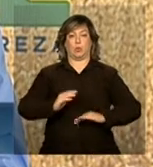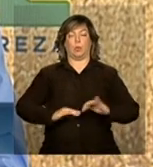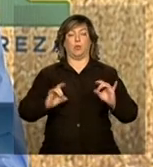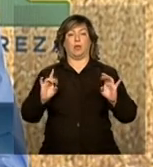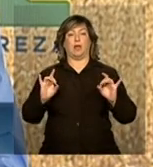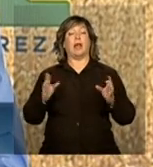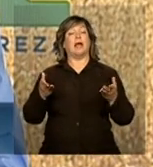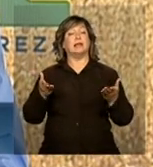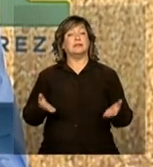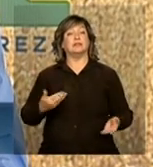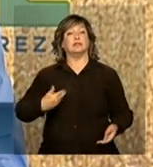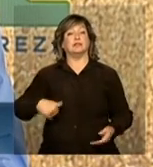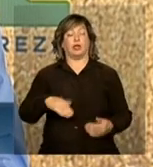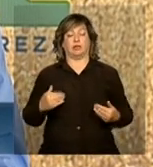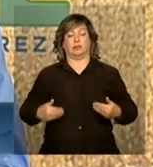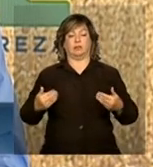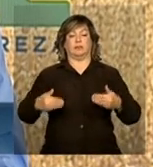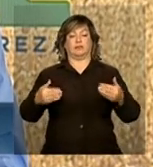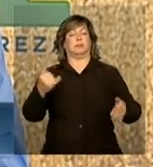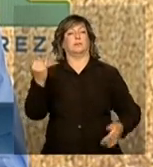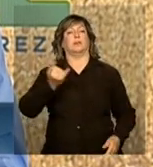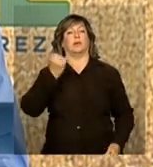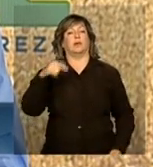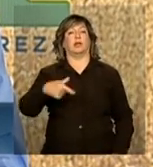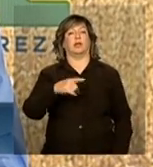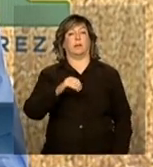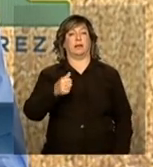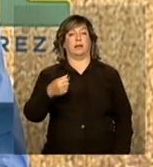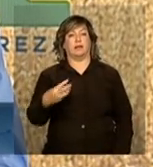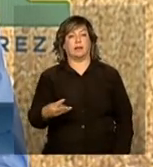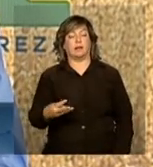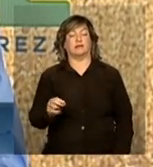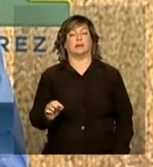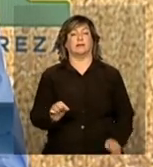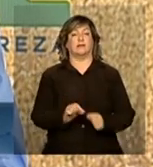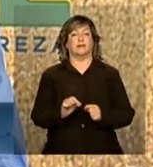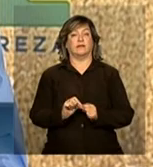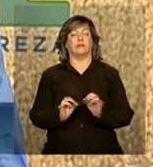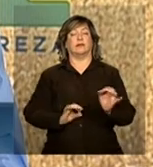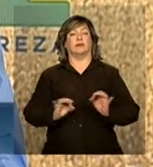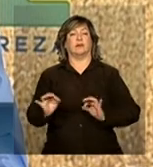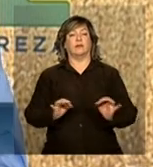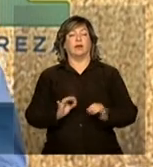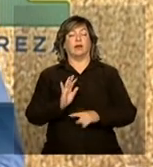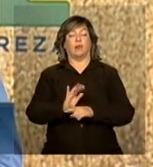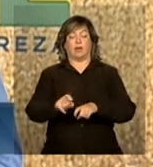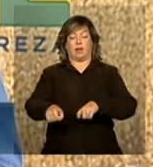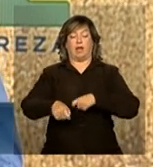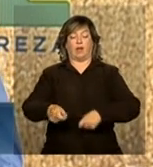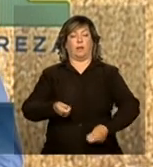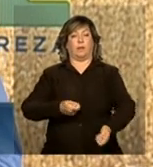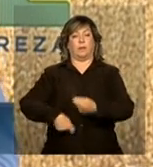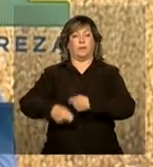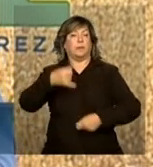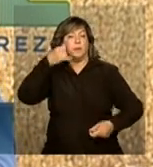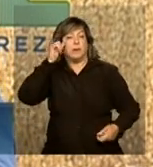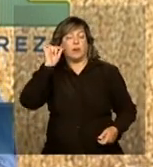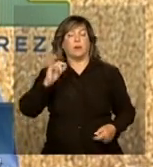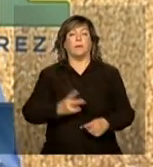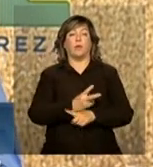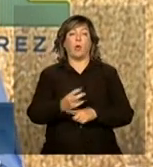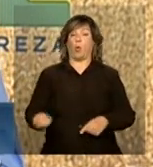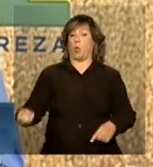passos importantes em 2013, regulando o abastecimento interno, investindo na defesa agropecuária e buscando